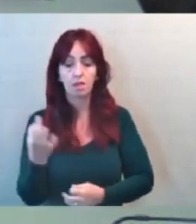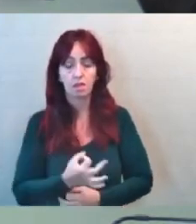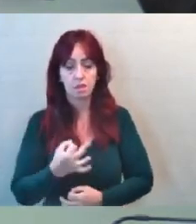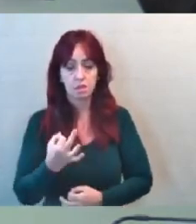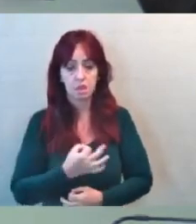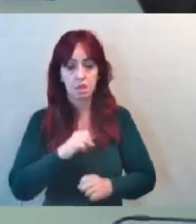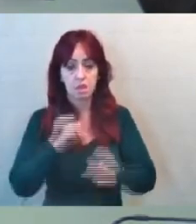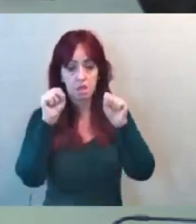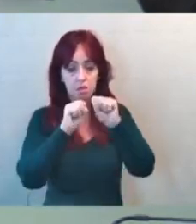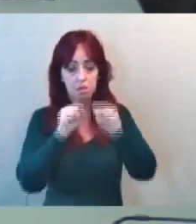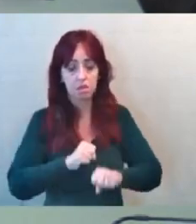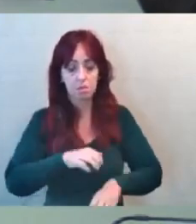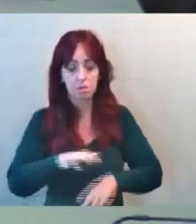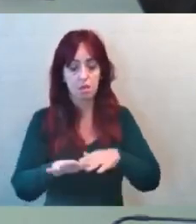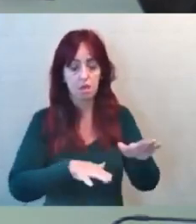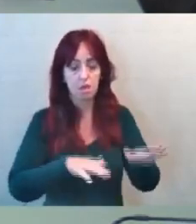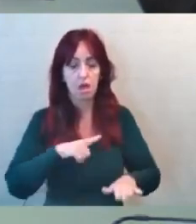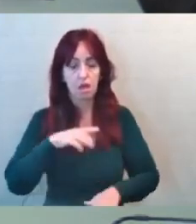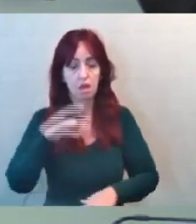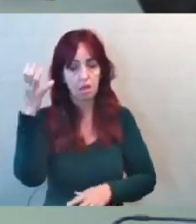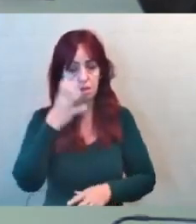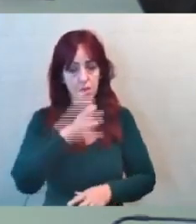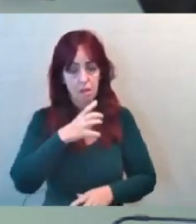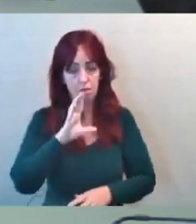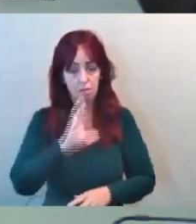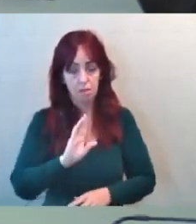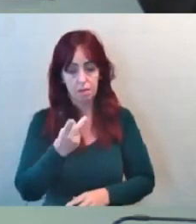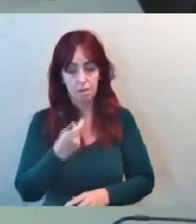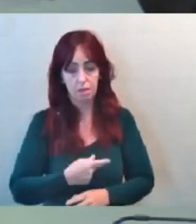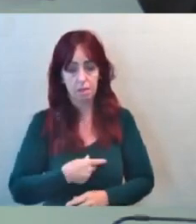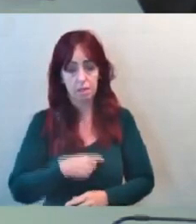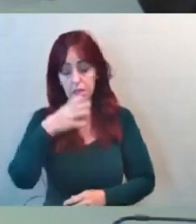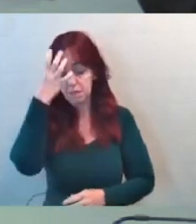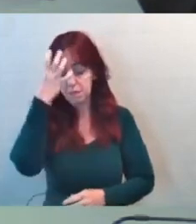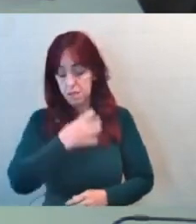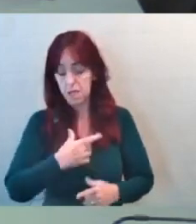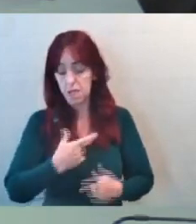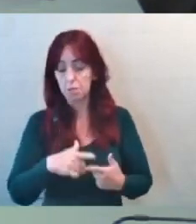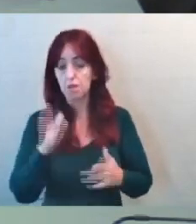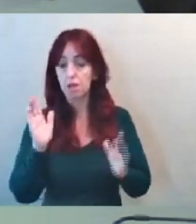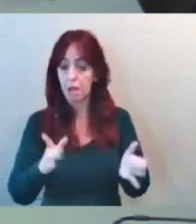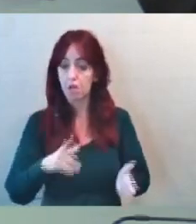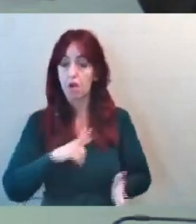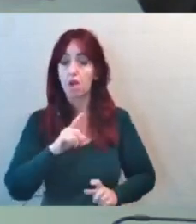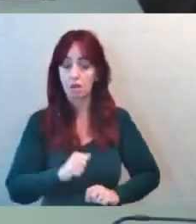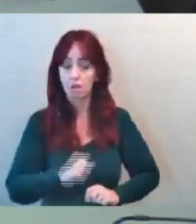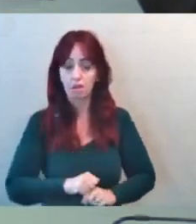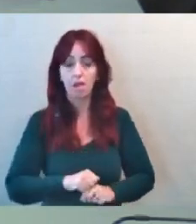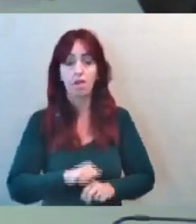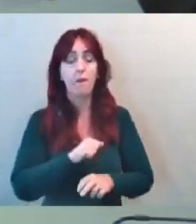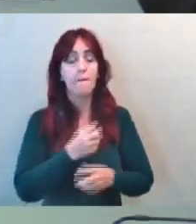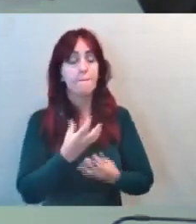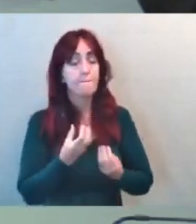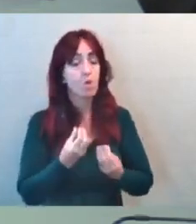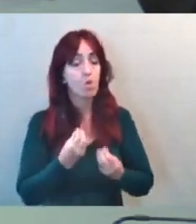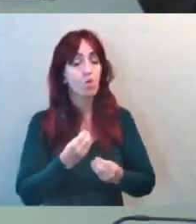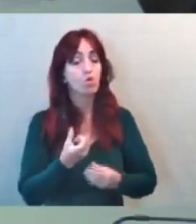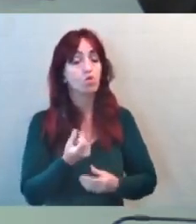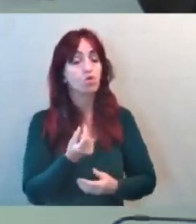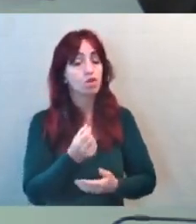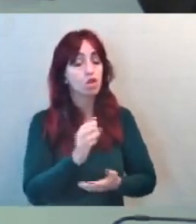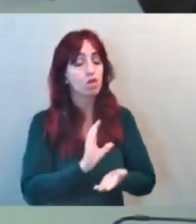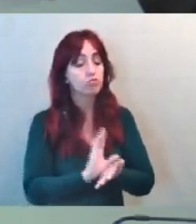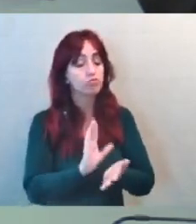seja tratado de forma séria nessa cidade. E séria, porque agora tem muito dinheiro público envolvido,